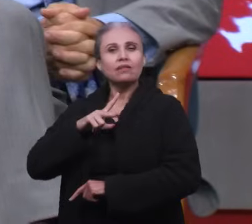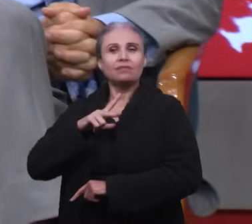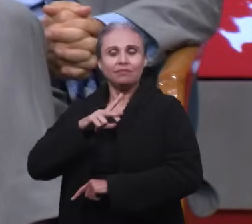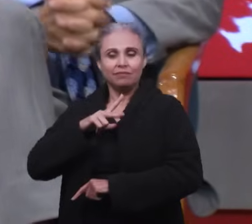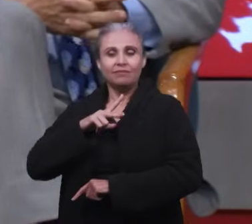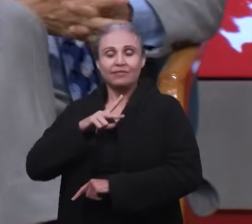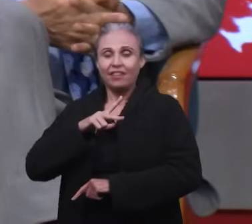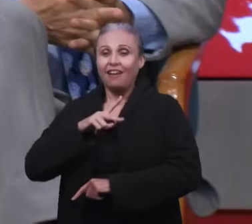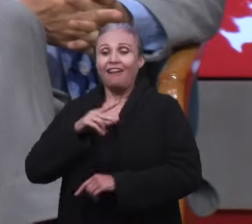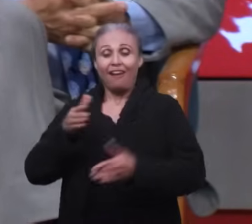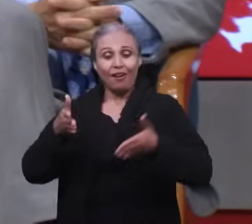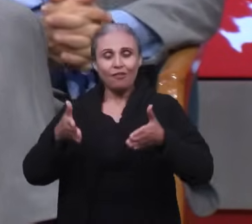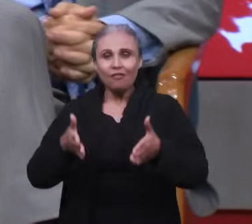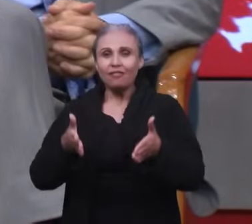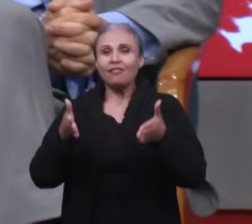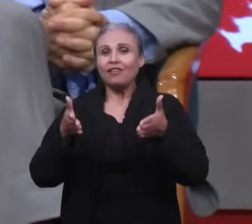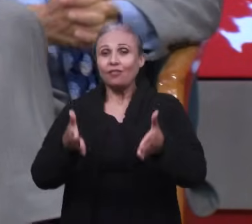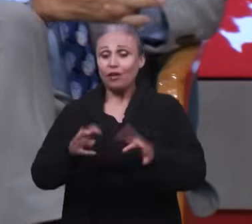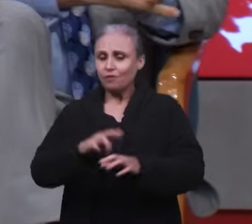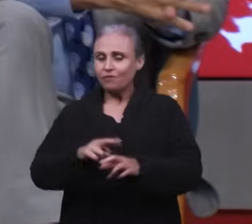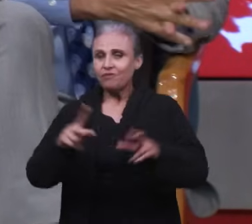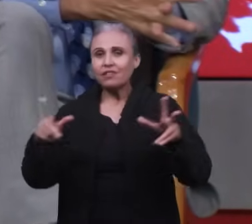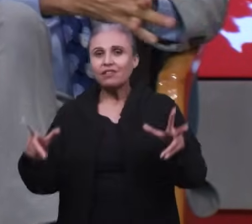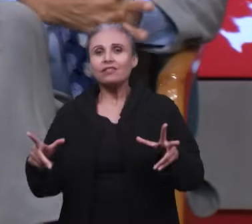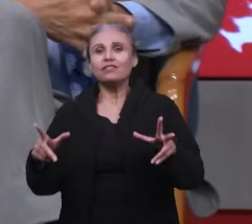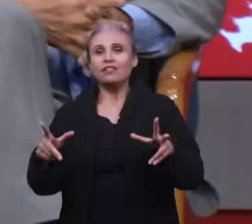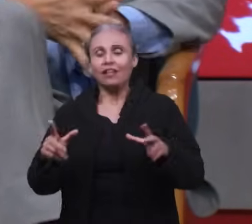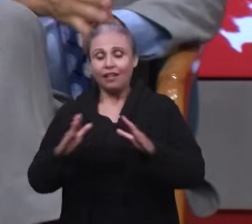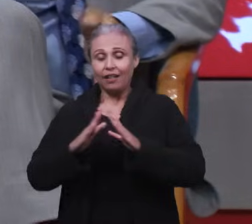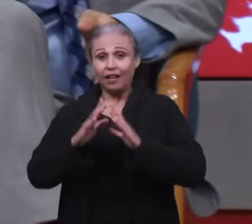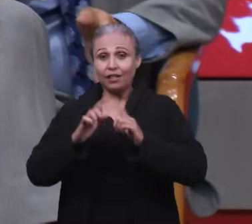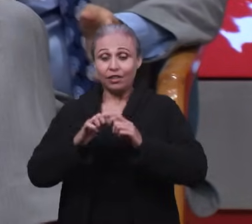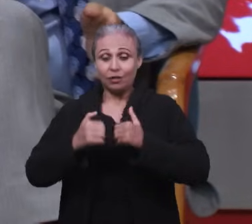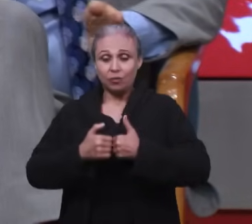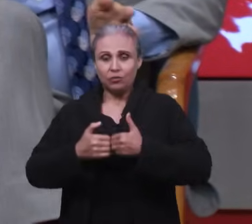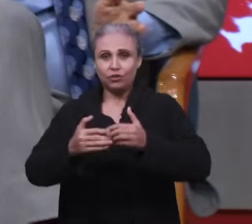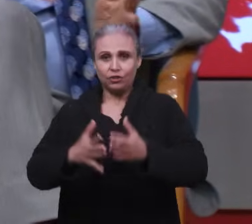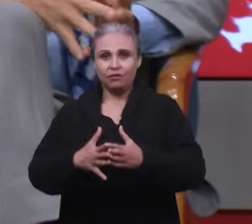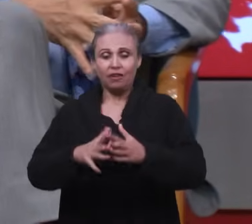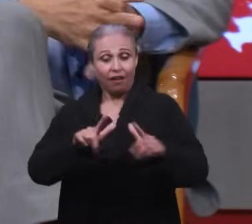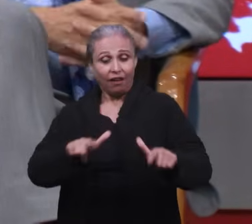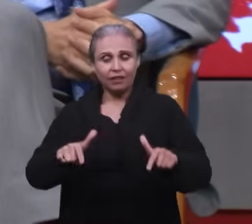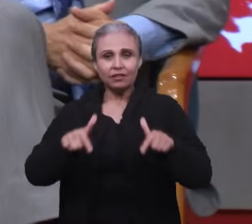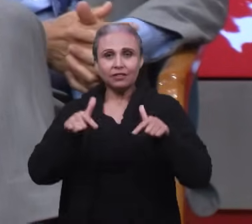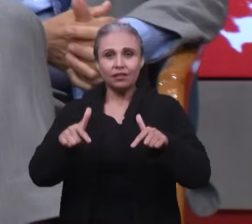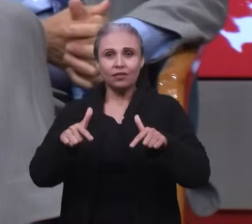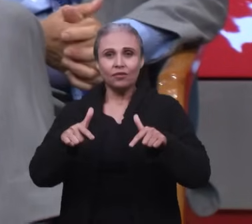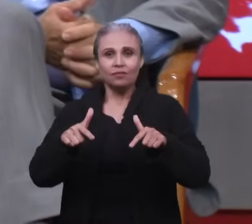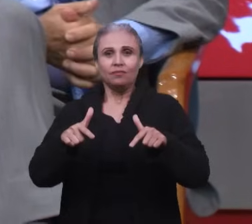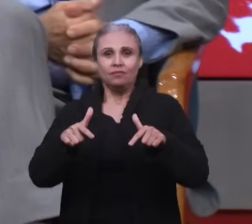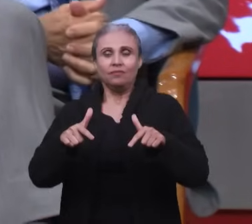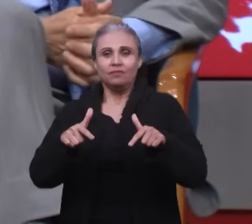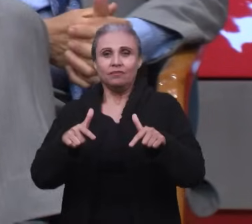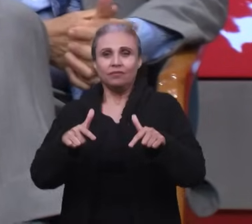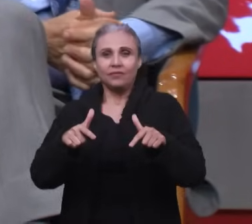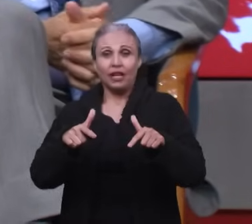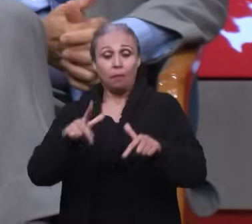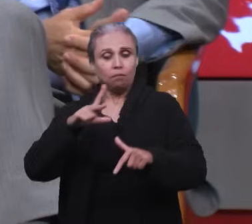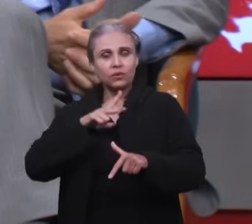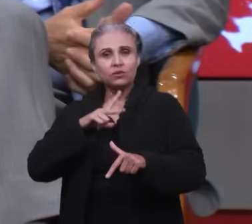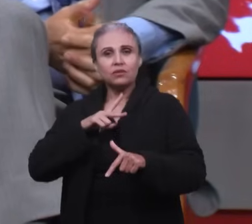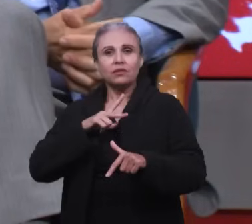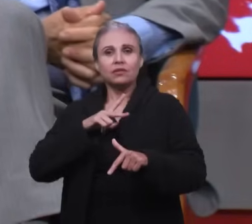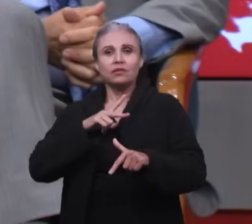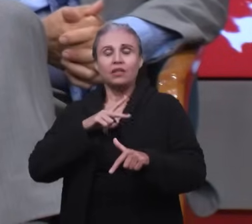assim, a partir da vida da igreja é assim. Foi assim na igreja primitiva, você pode ler isso em todos os 30 anos do livro de Atos,